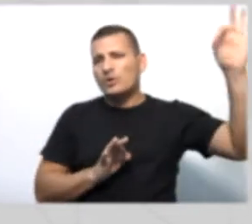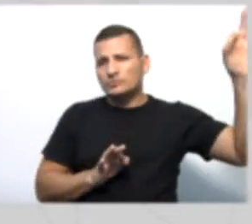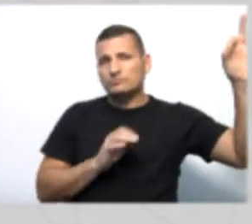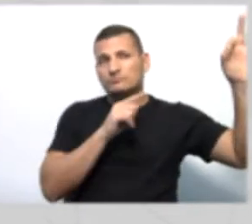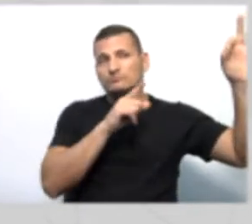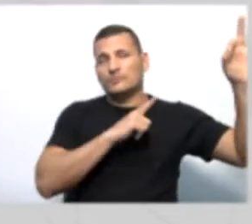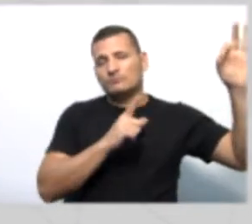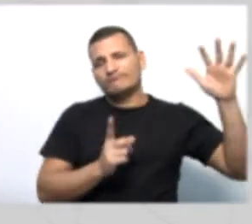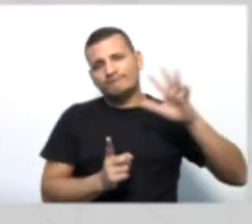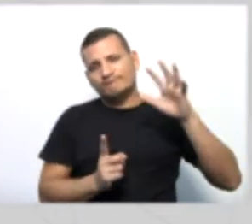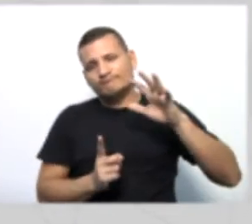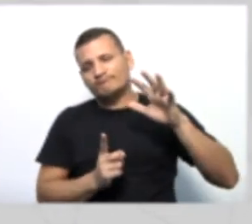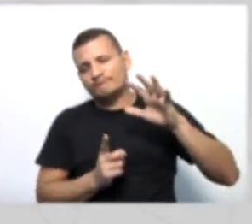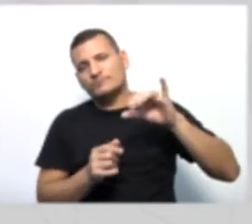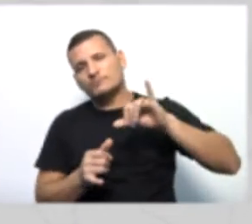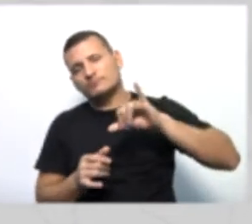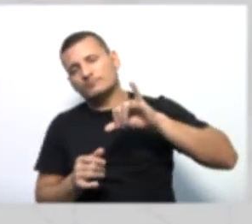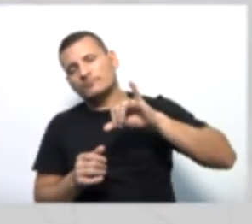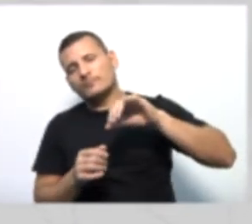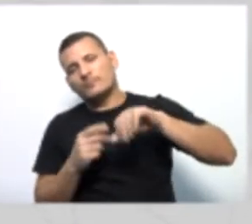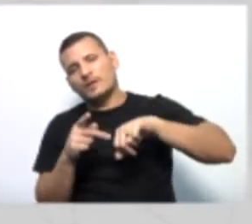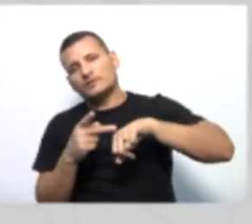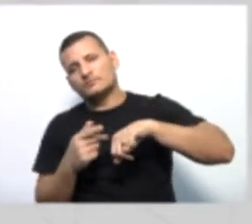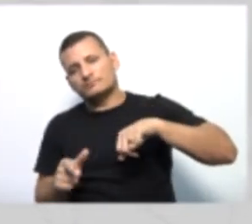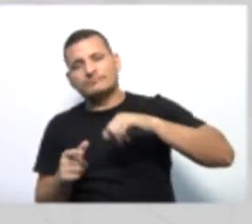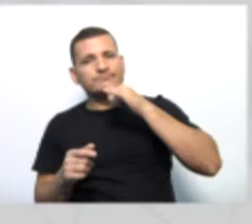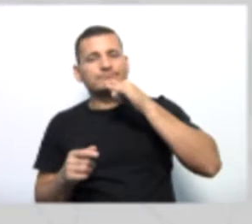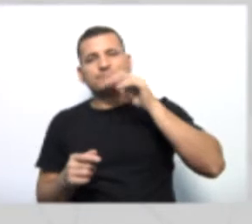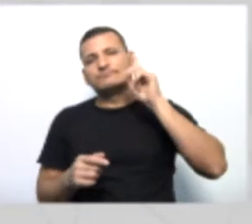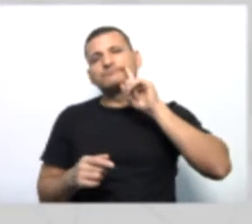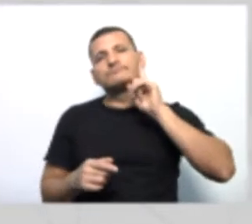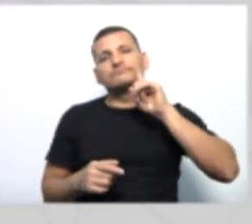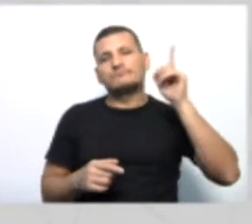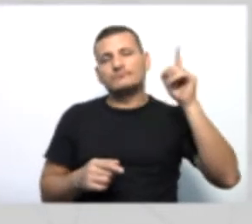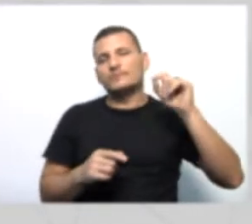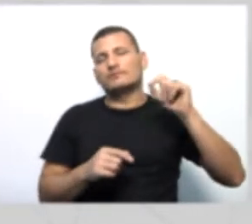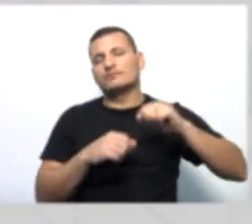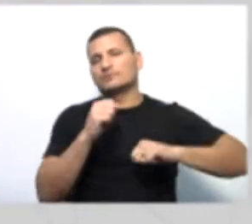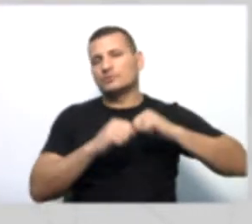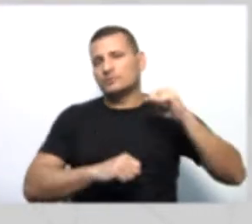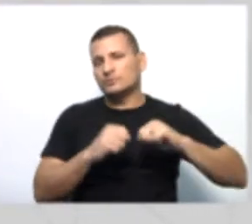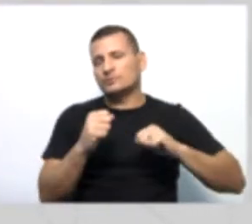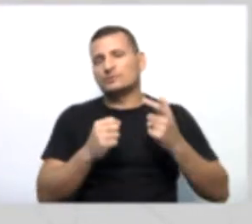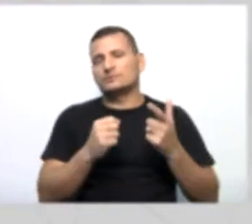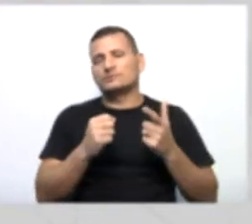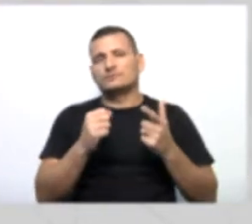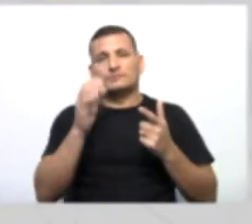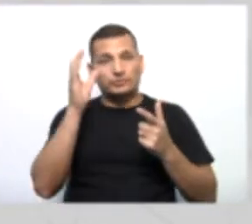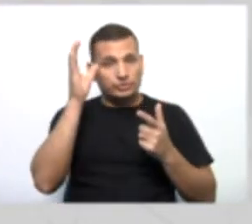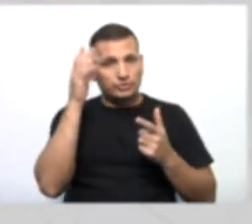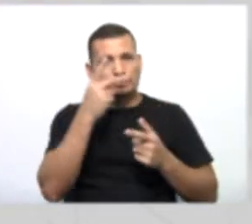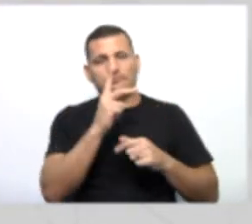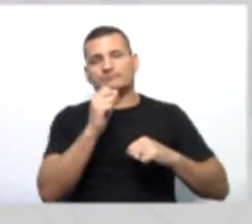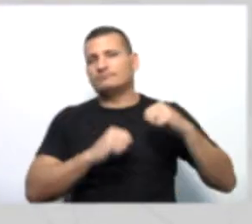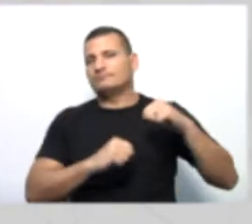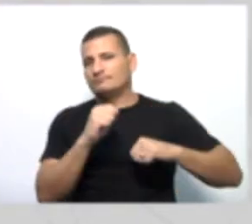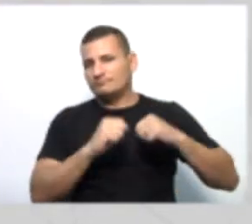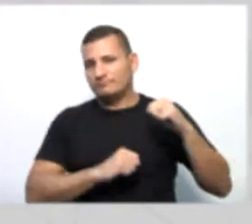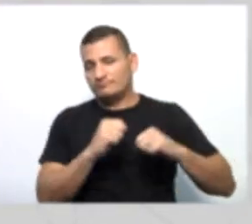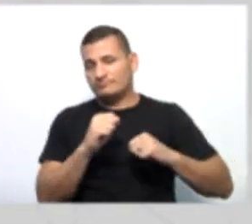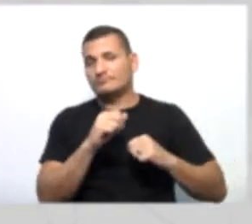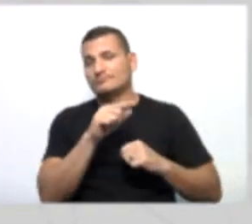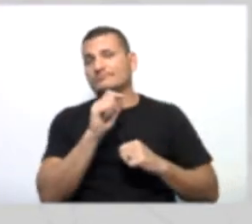aqui embaixo, né? Dando como exemplo, Estados Unidos, né? Com suas indústrias, a China com suas indústrias e tal,